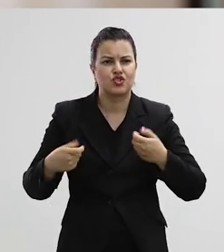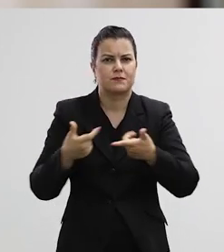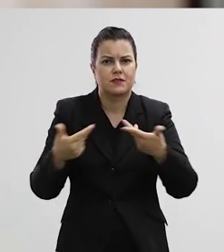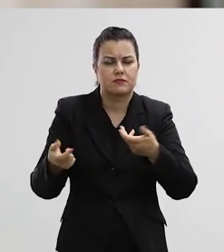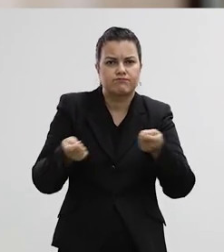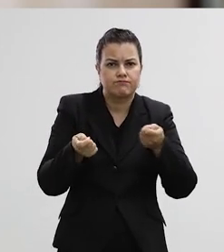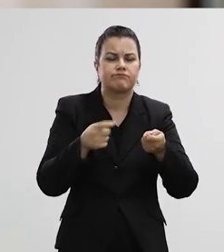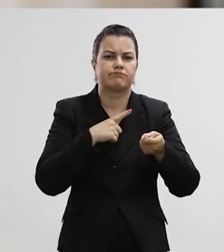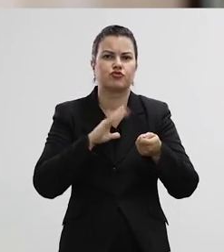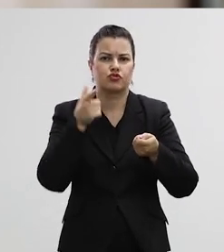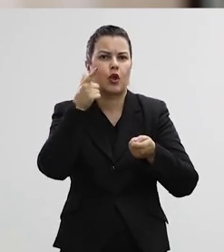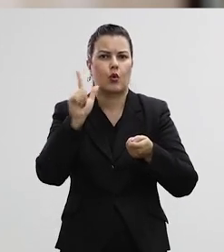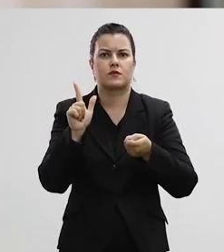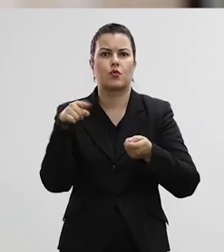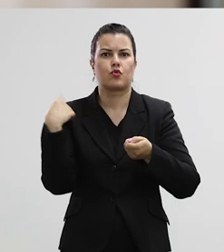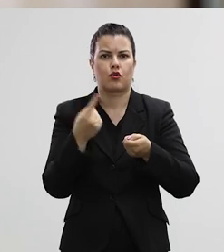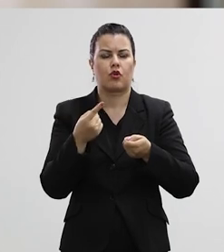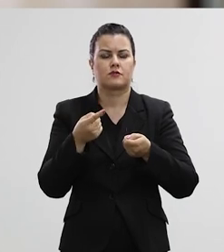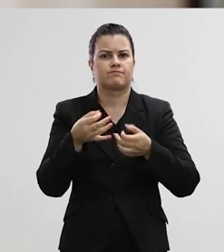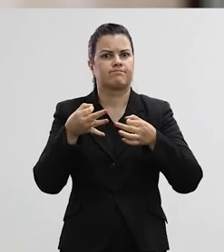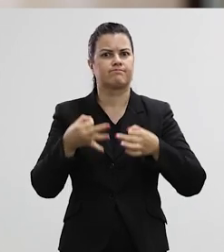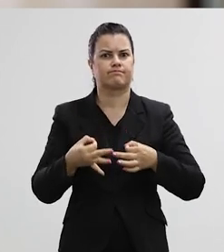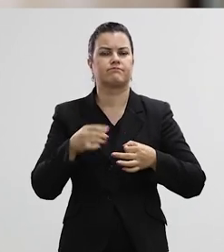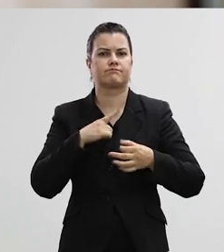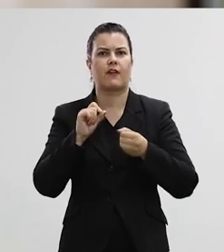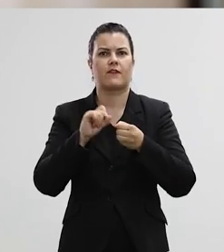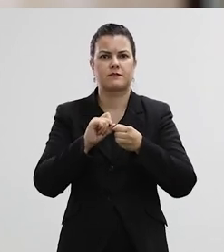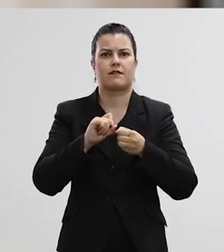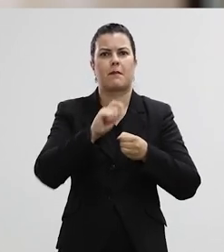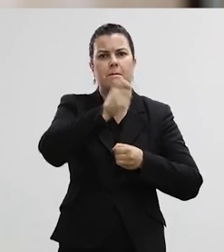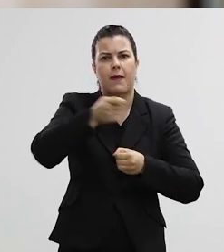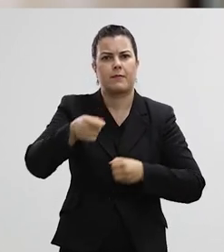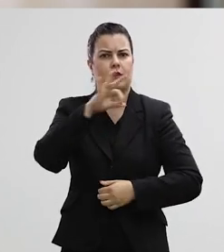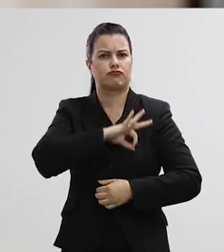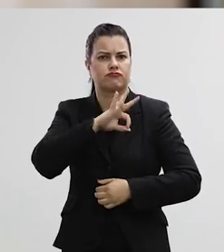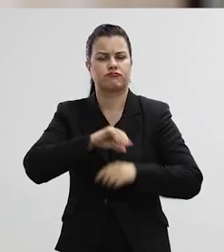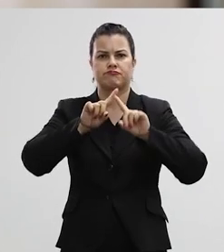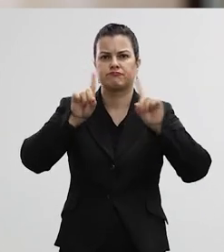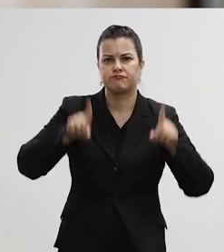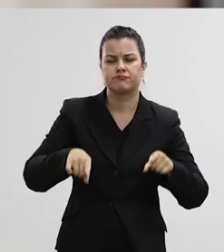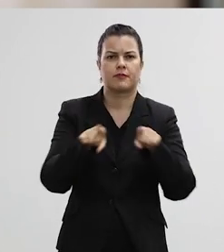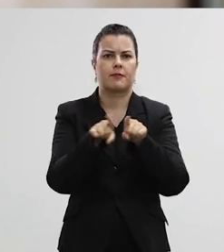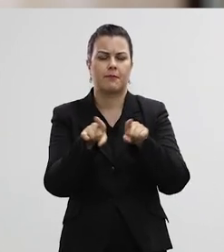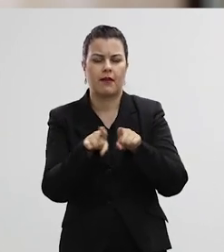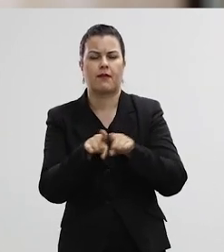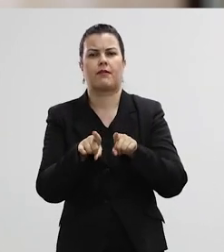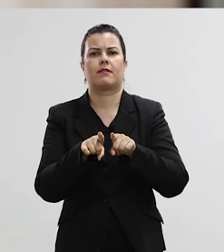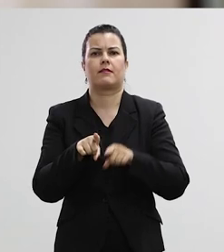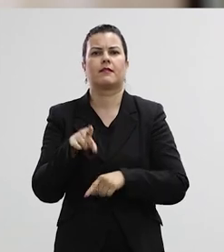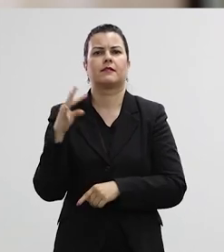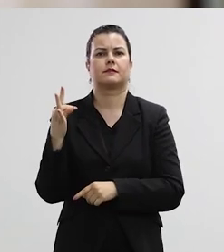controle de despesas Essa gestão criteriosa do fluxo de caixa contribuiu para que a folha salarial e os pagamentos de